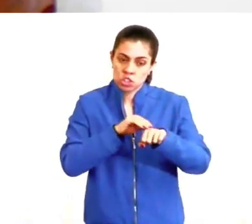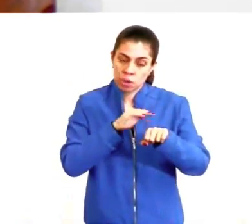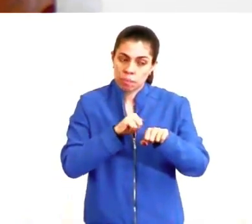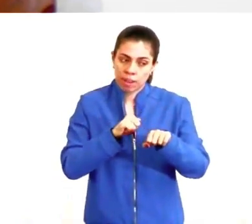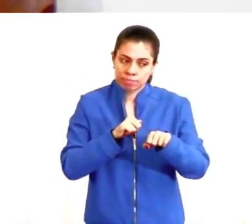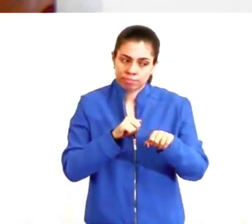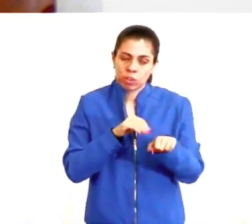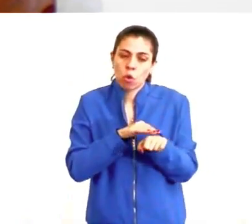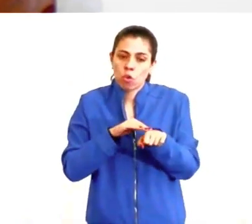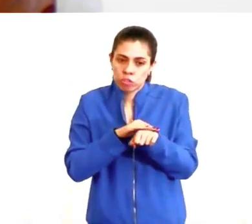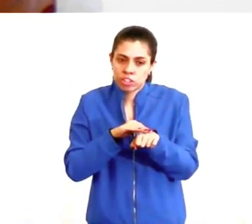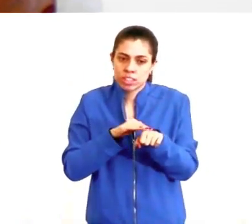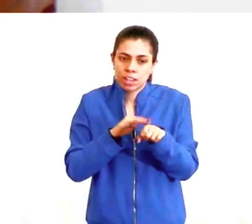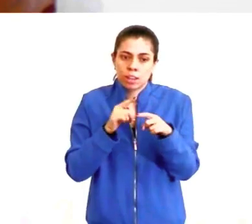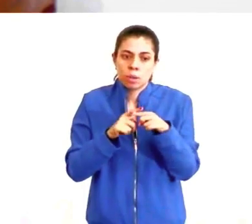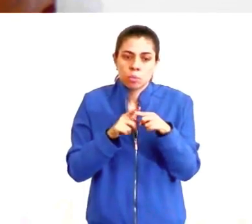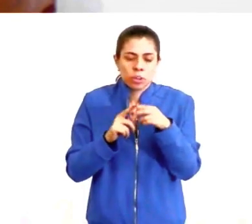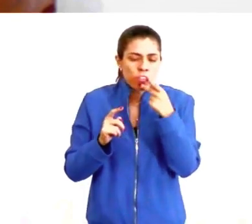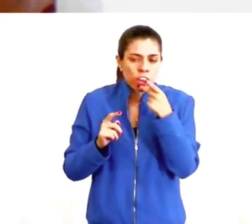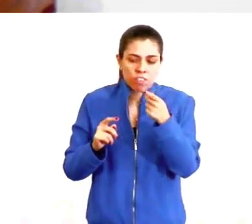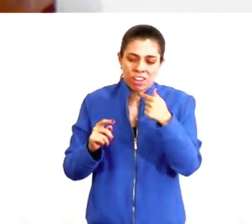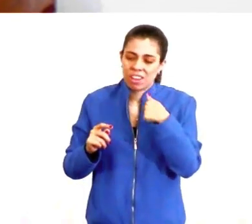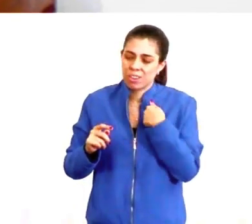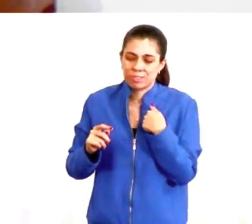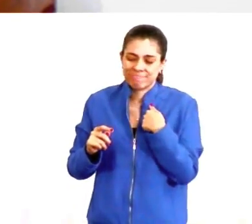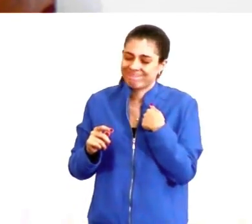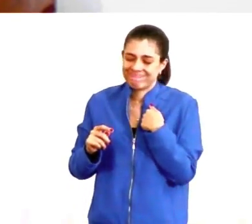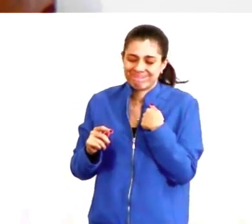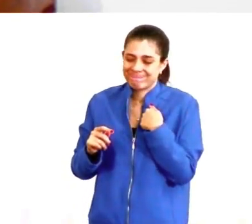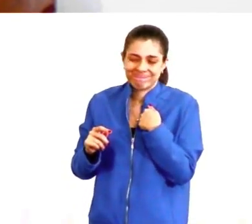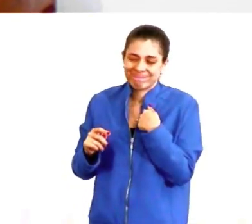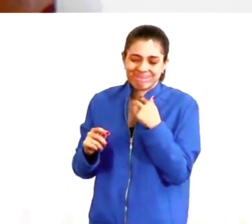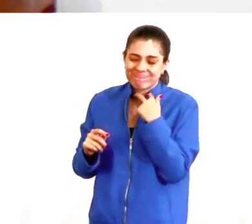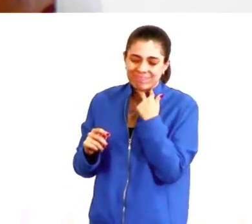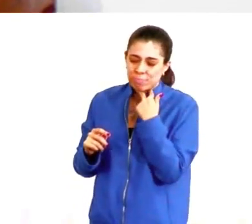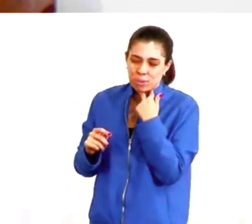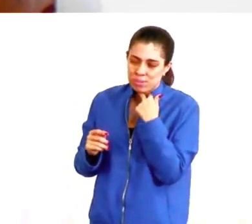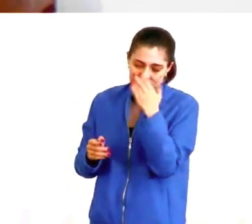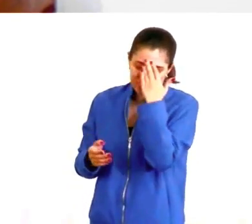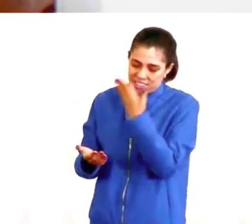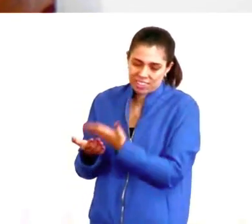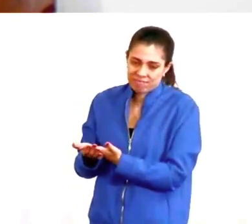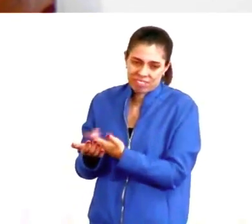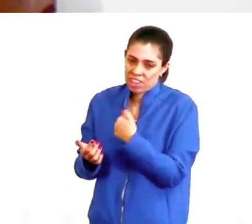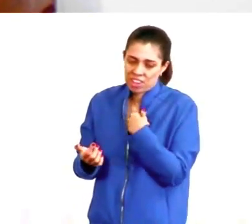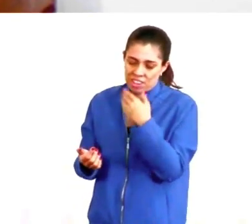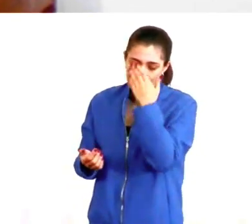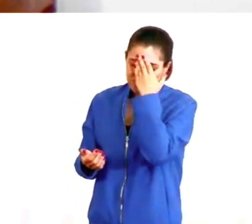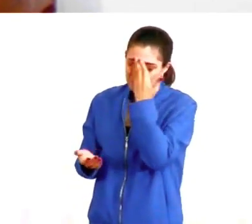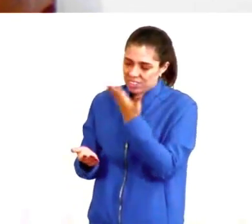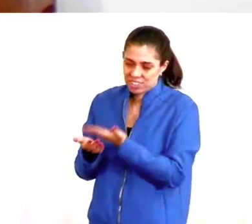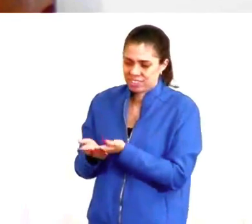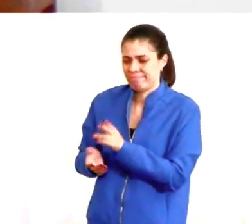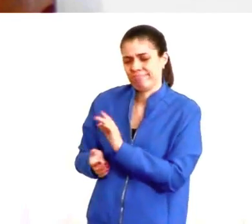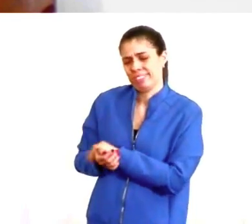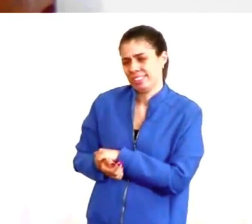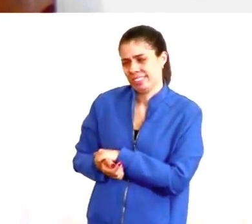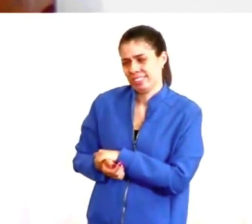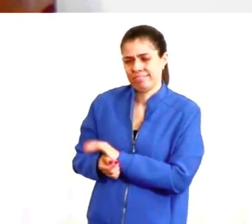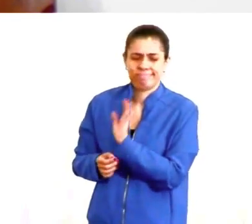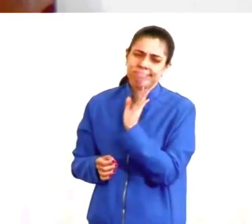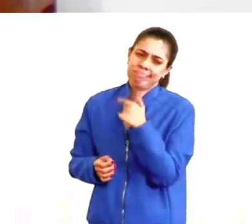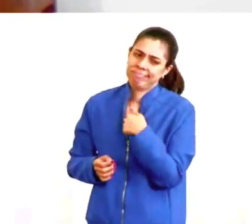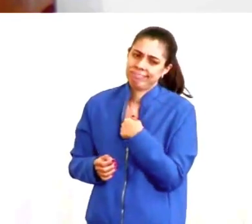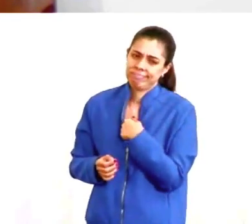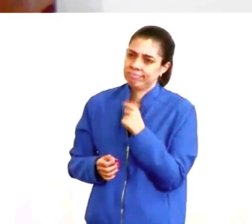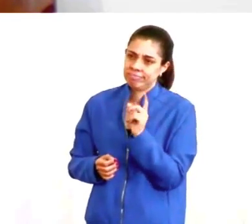virem, não posso crer. É Tomé, mas é o mesmo Tomé que quando Jesus diz: